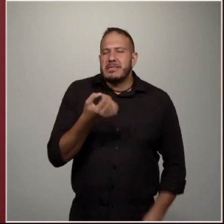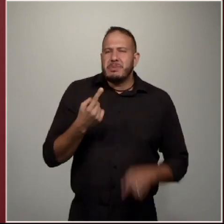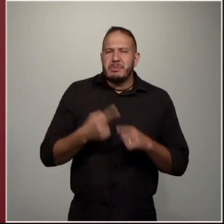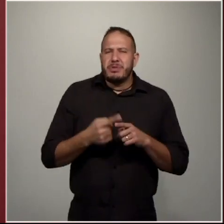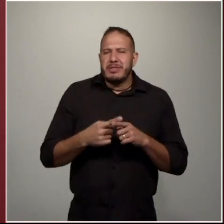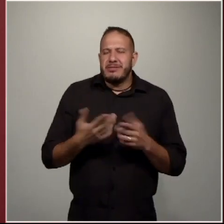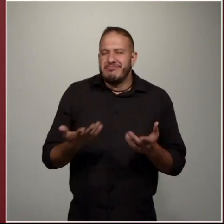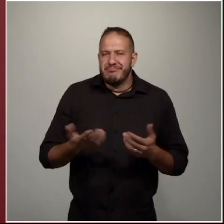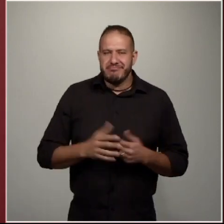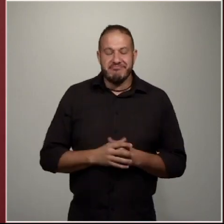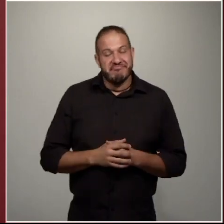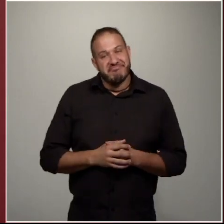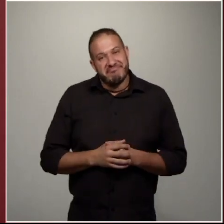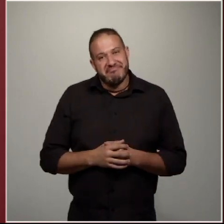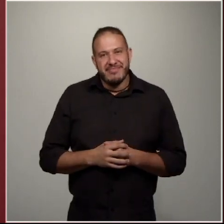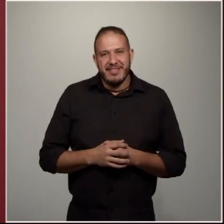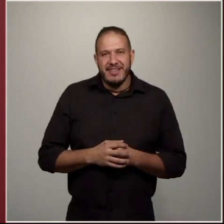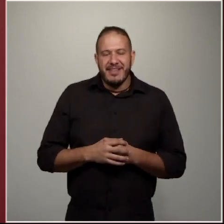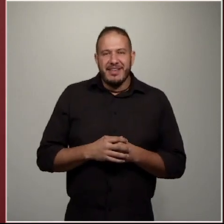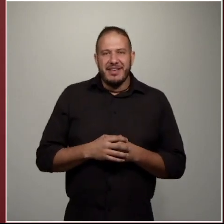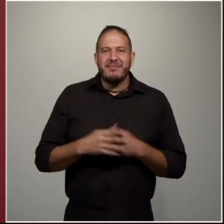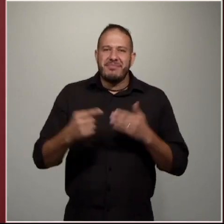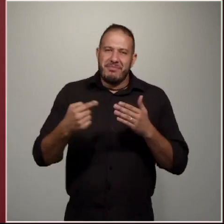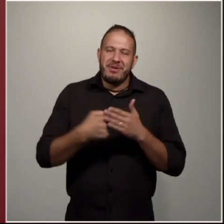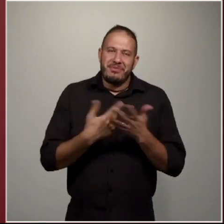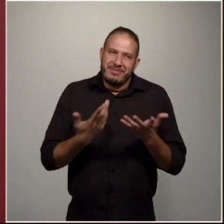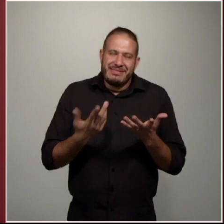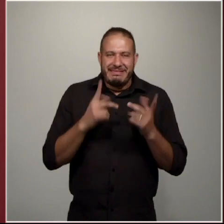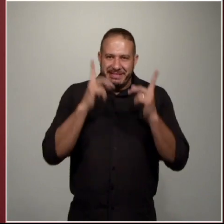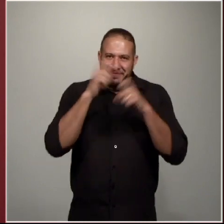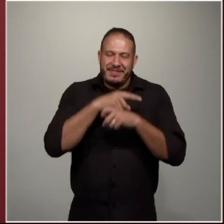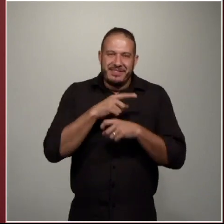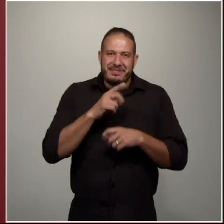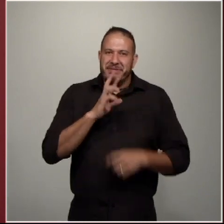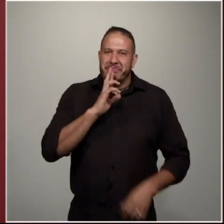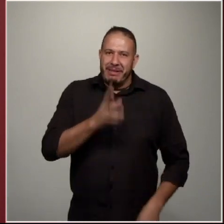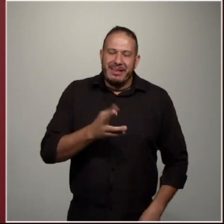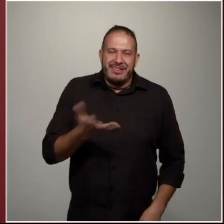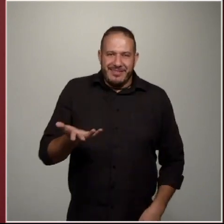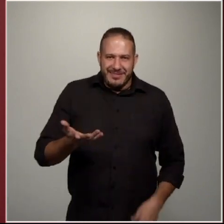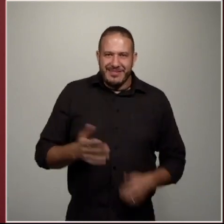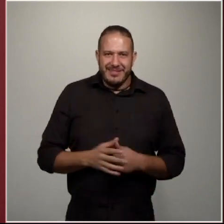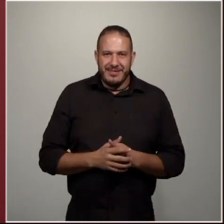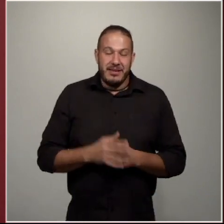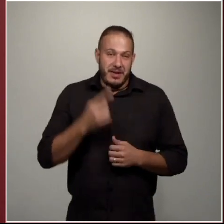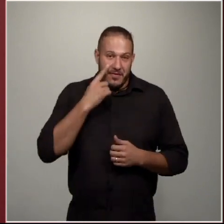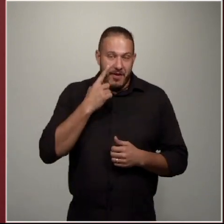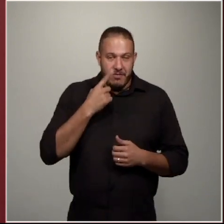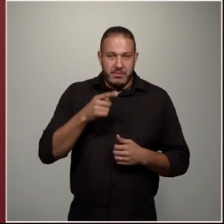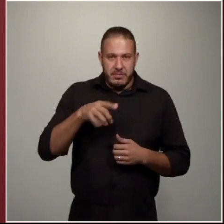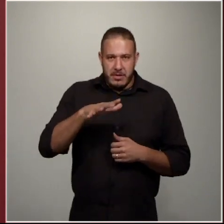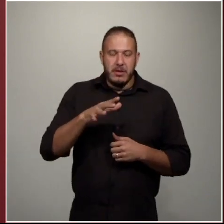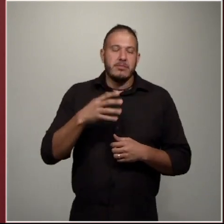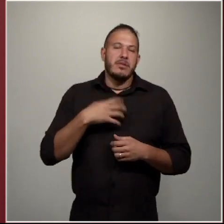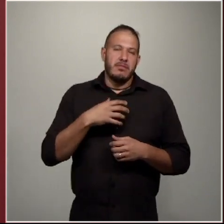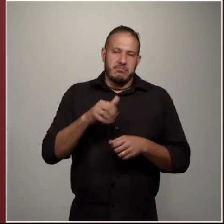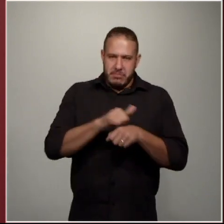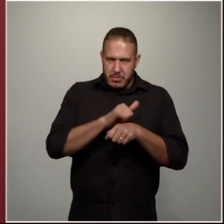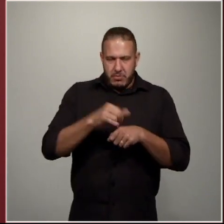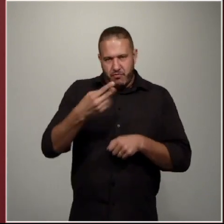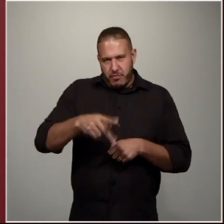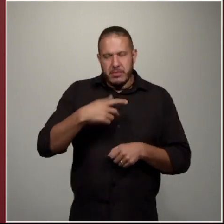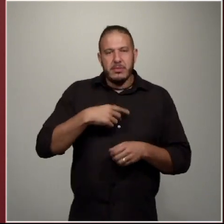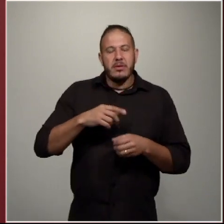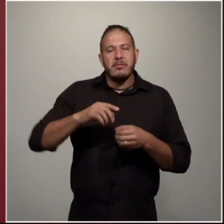essa é uma pergunta que é um tanto difícil de responder né veja o sistema babilônia um sistema que se desenvolveu